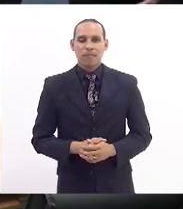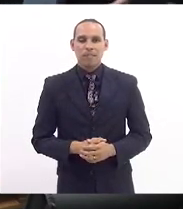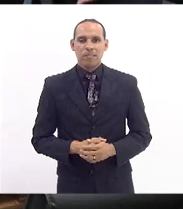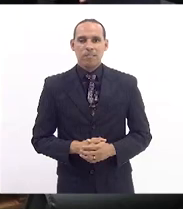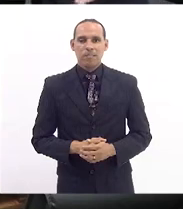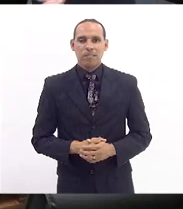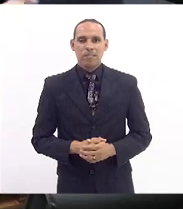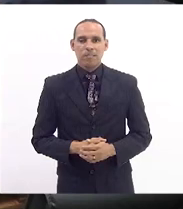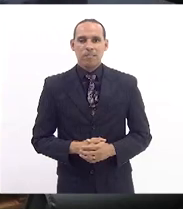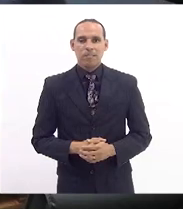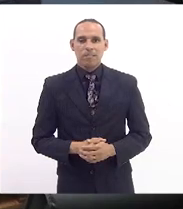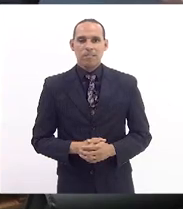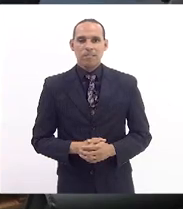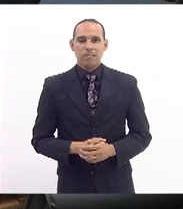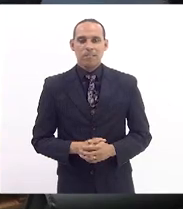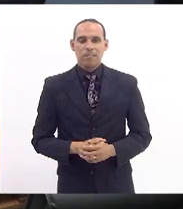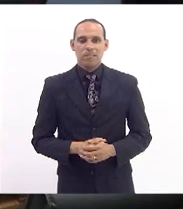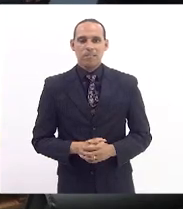oi oi